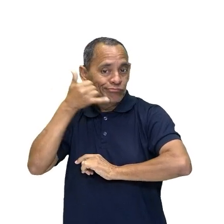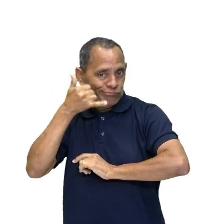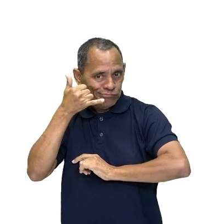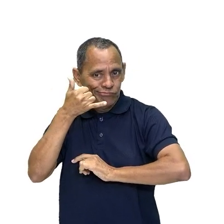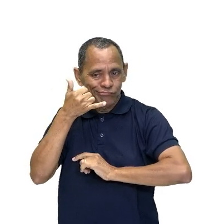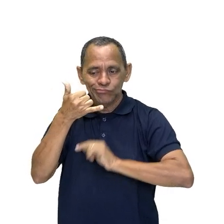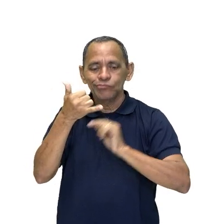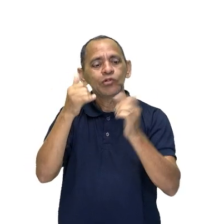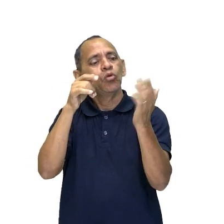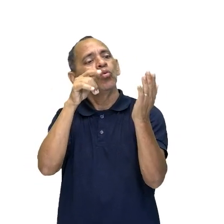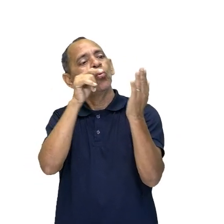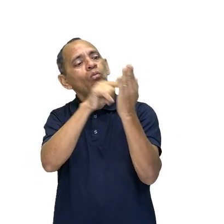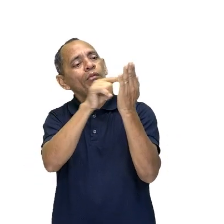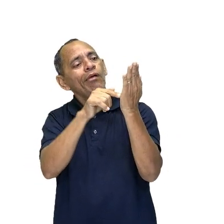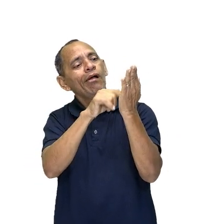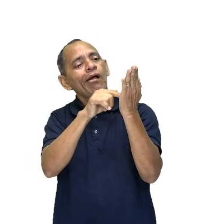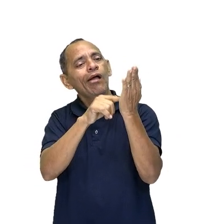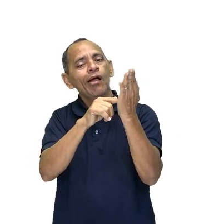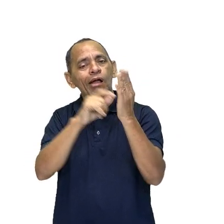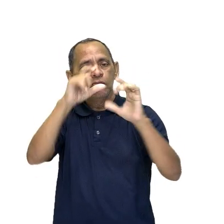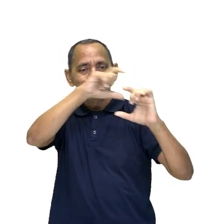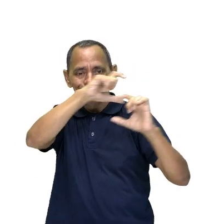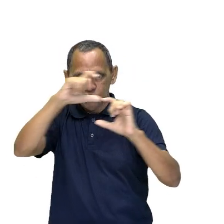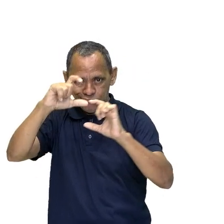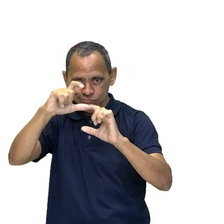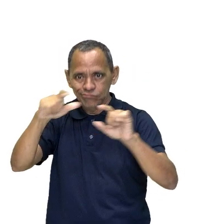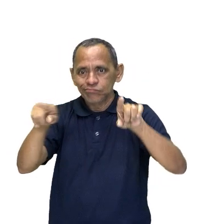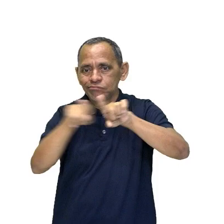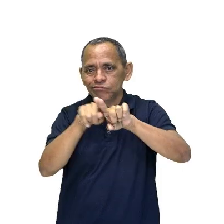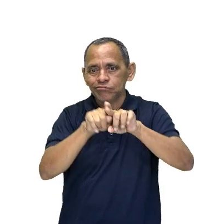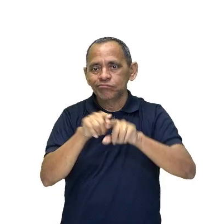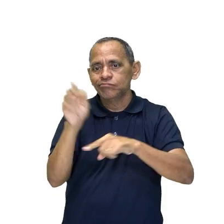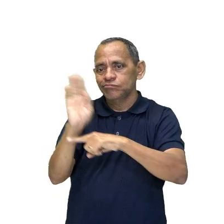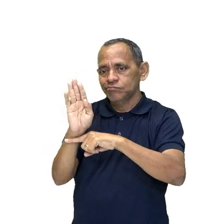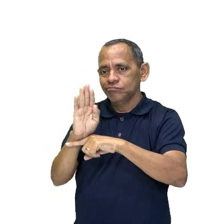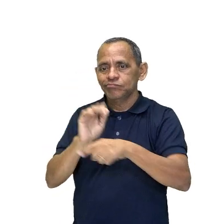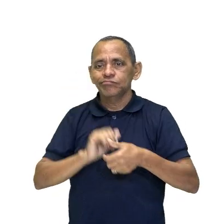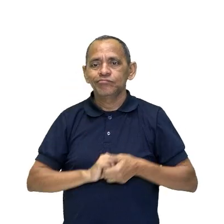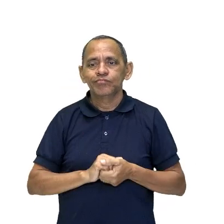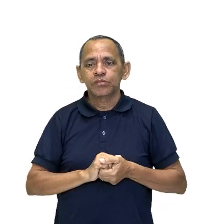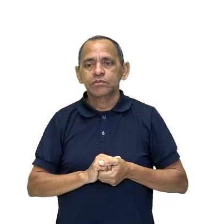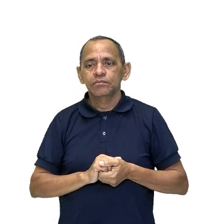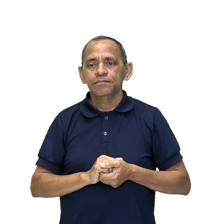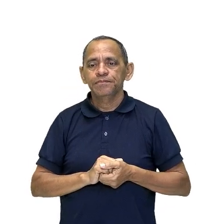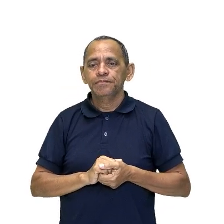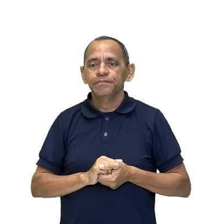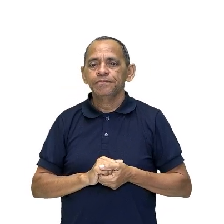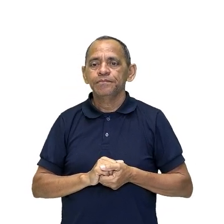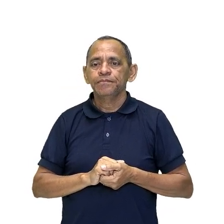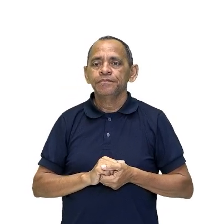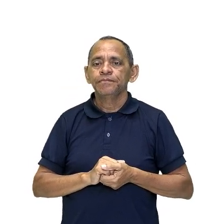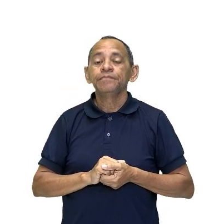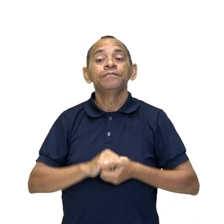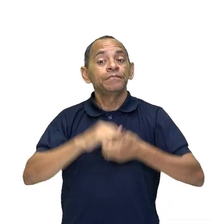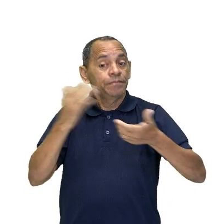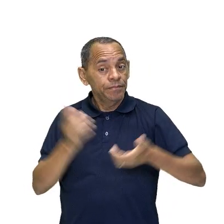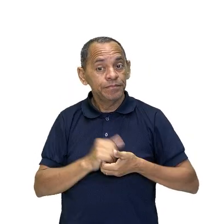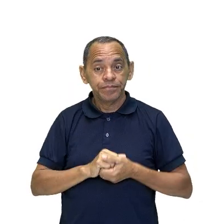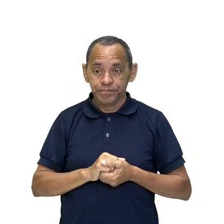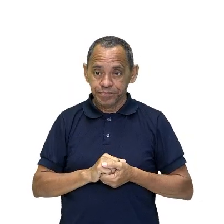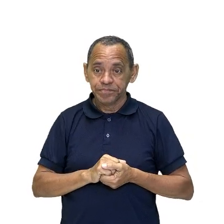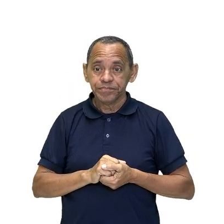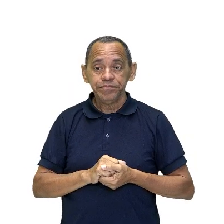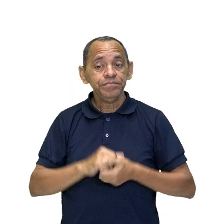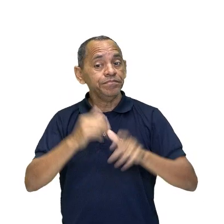é? Animação e vídeos. Então, as hipermídias